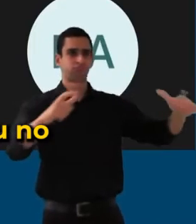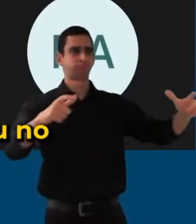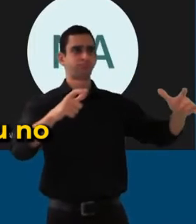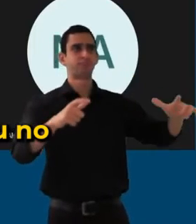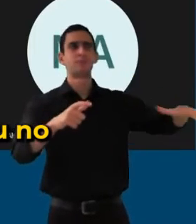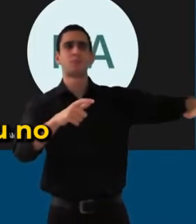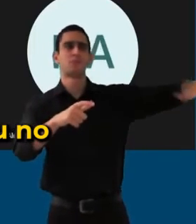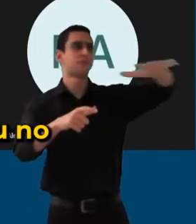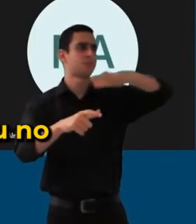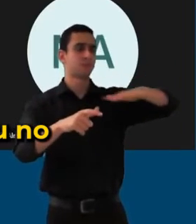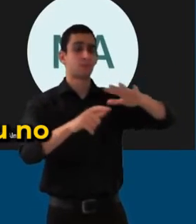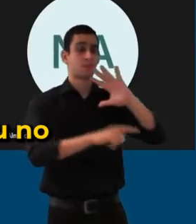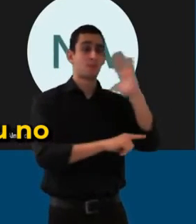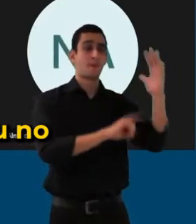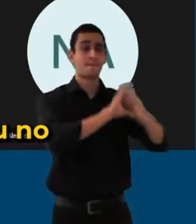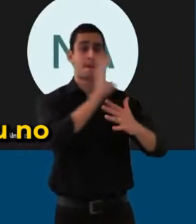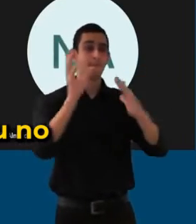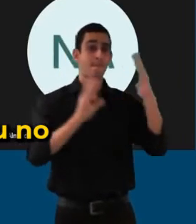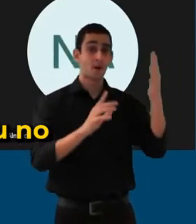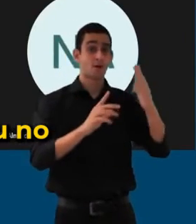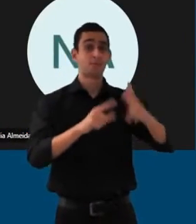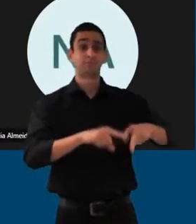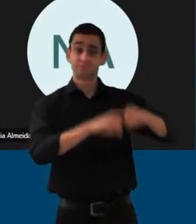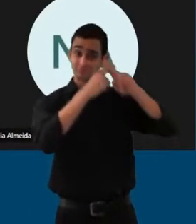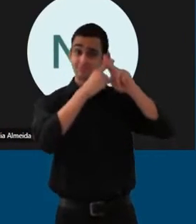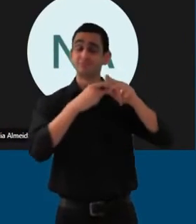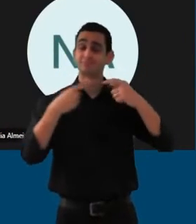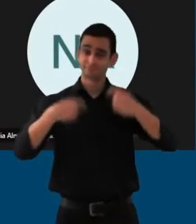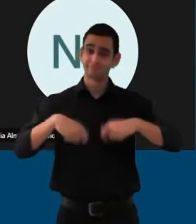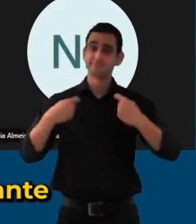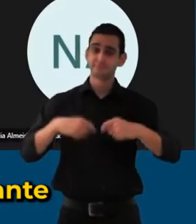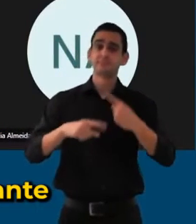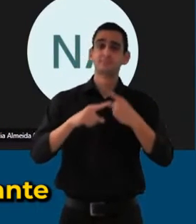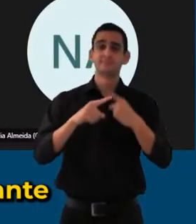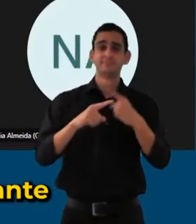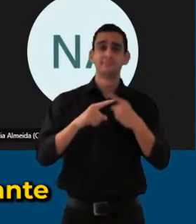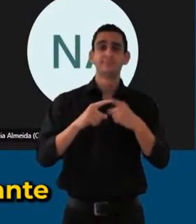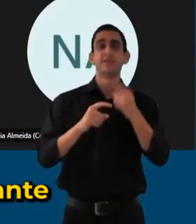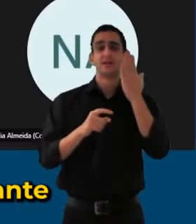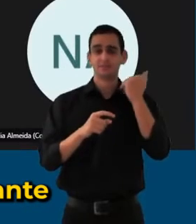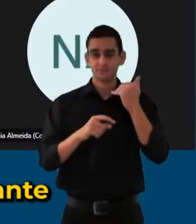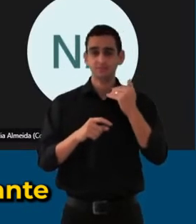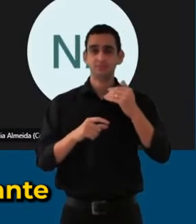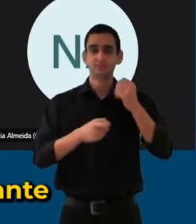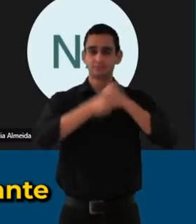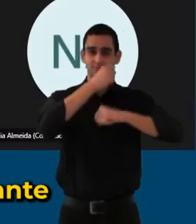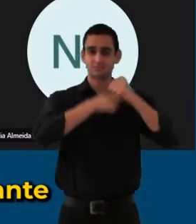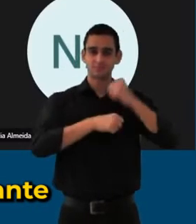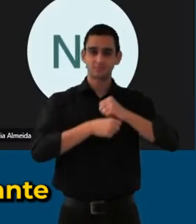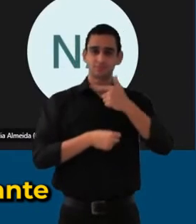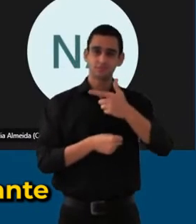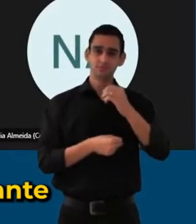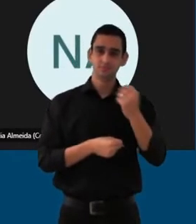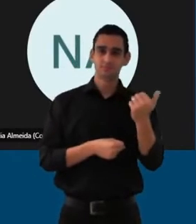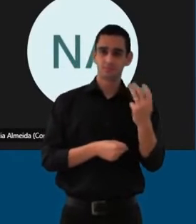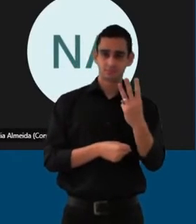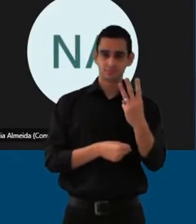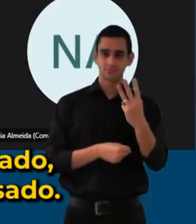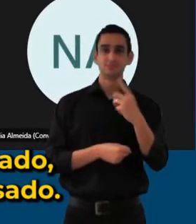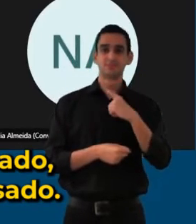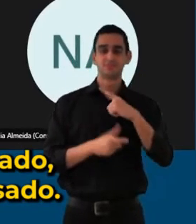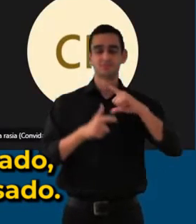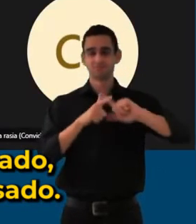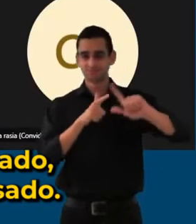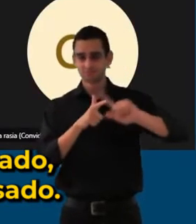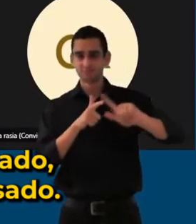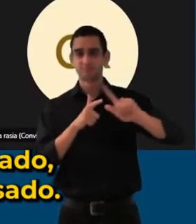senhora levantou no começo, de que não houve o cumprimento da necessidade de observância concomitante